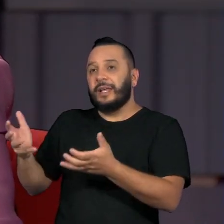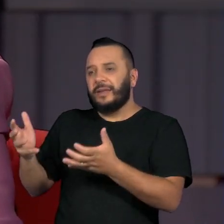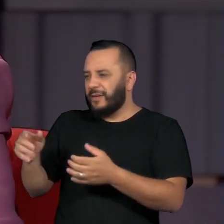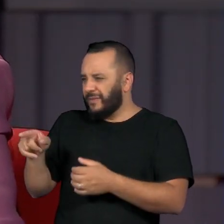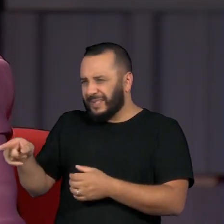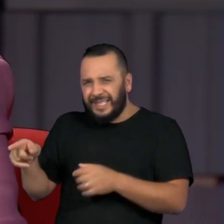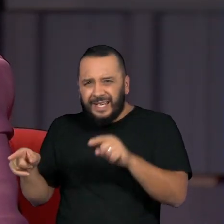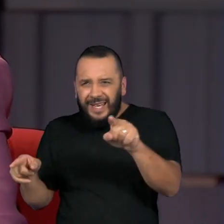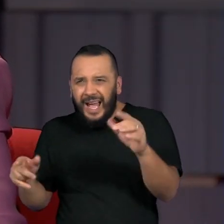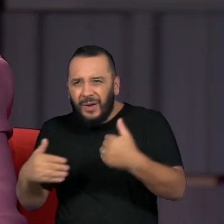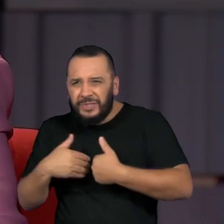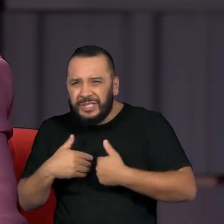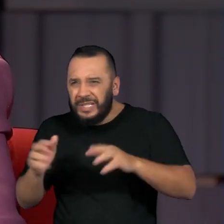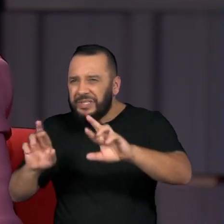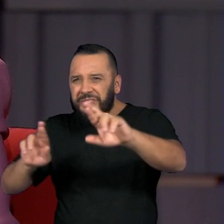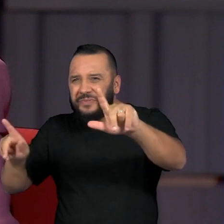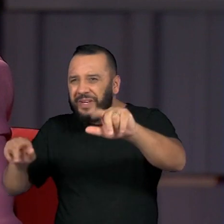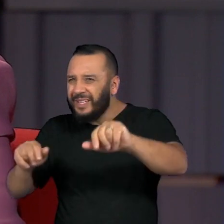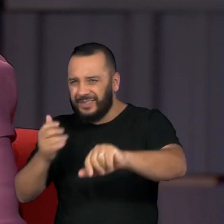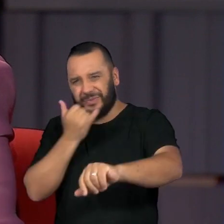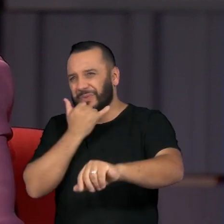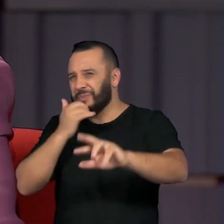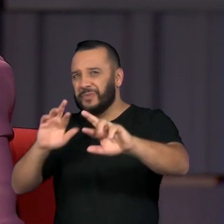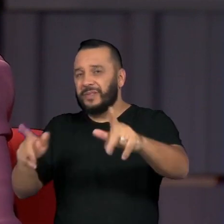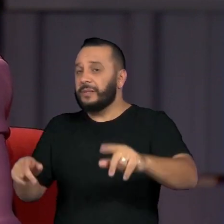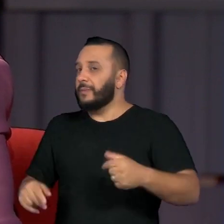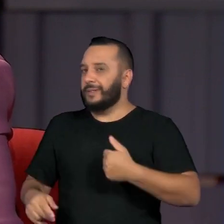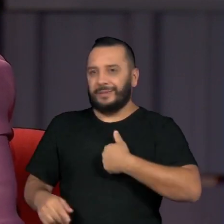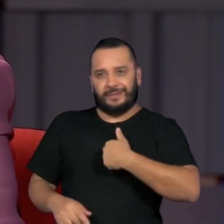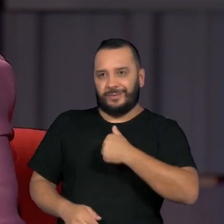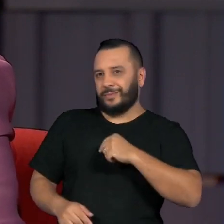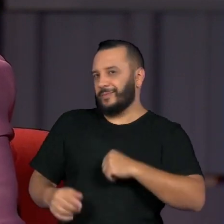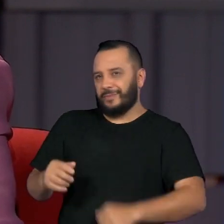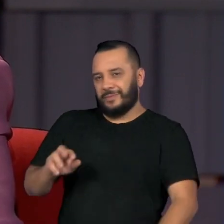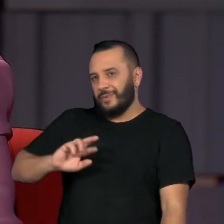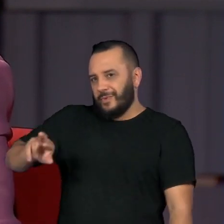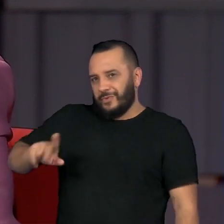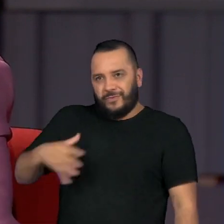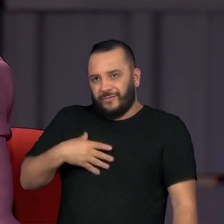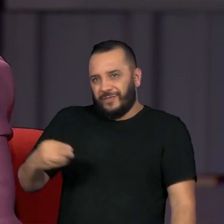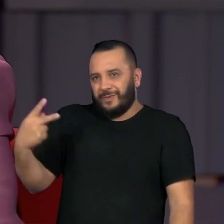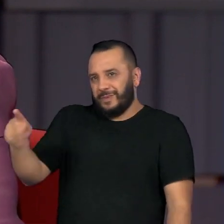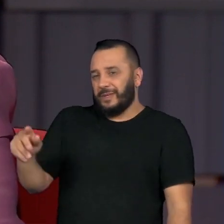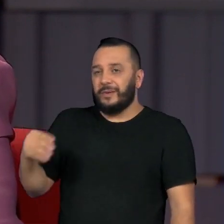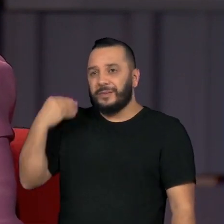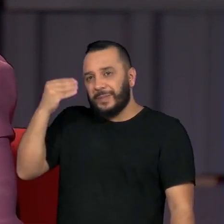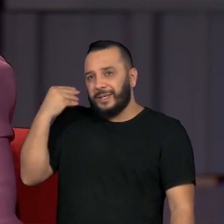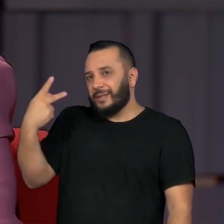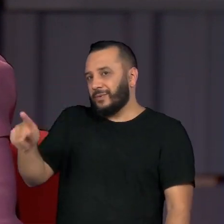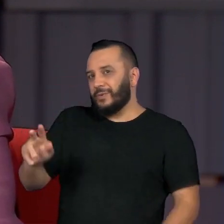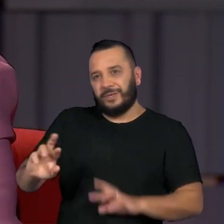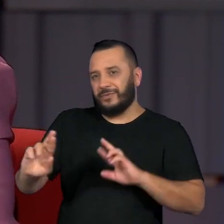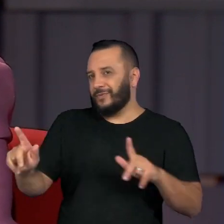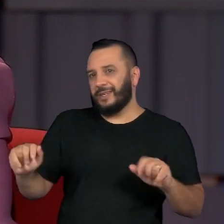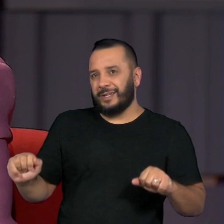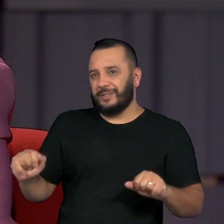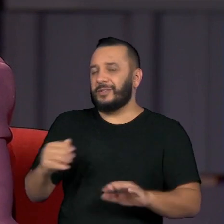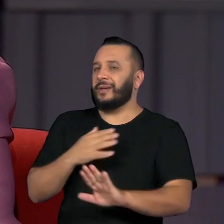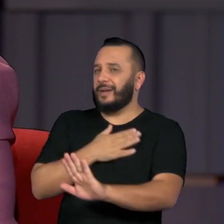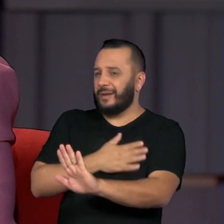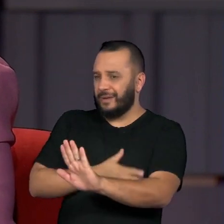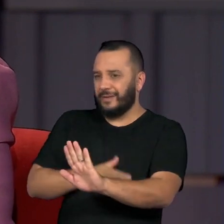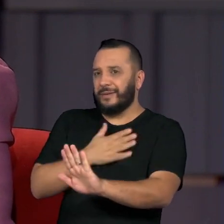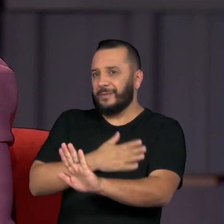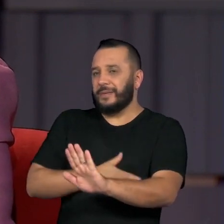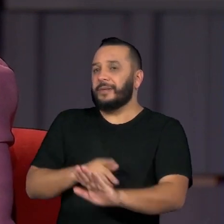Falo, mas eu não sou seu filho. Eu não tenho 4 anos. Eu não vivo as coisas que ele vive. Você não vai ver ele em mim. Então, calma. Não